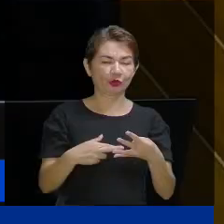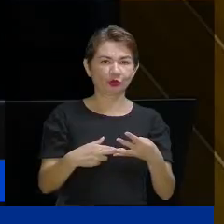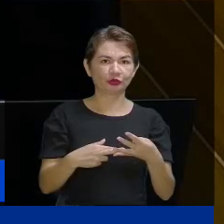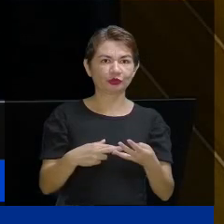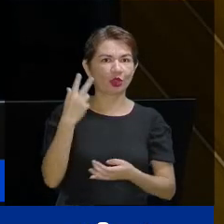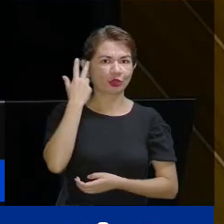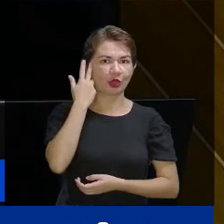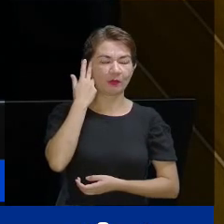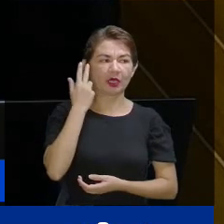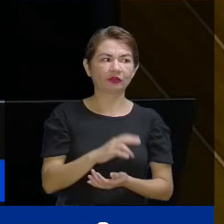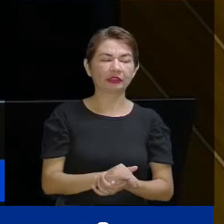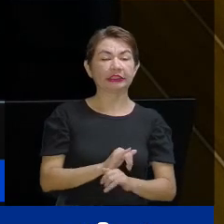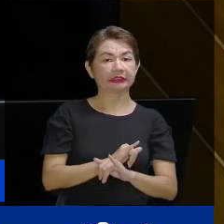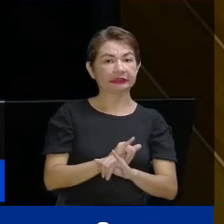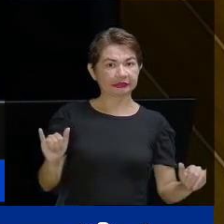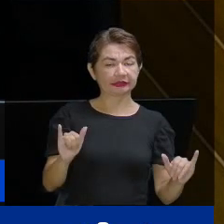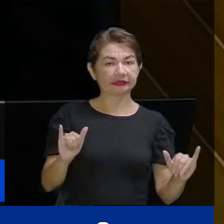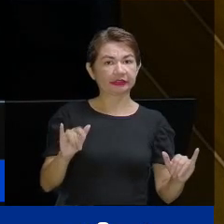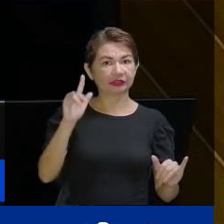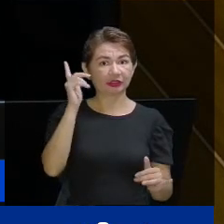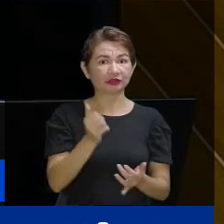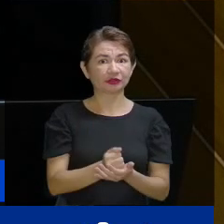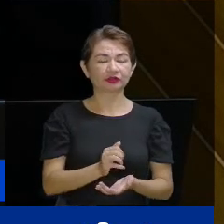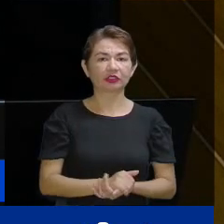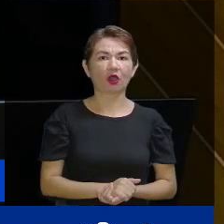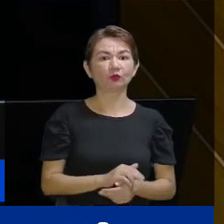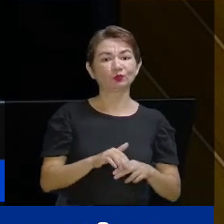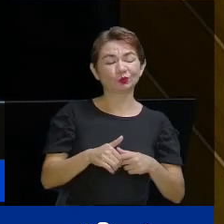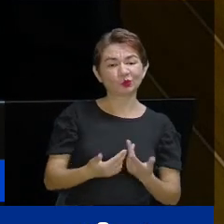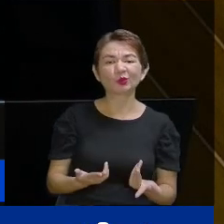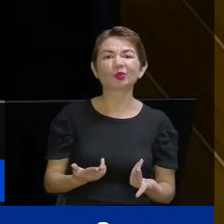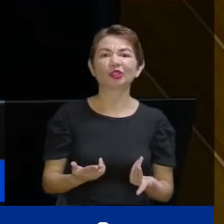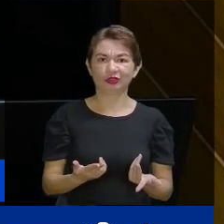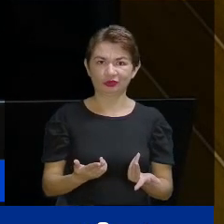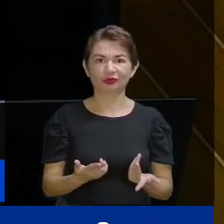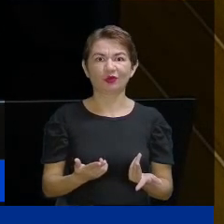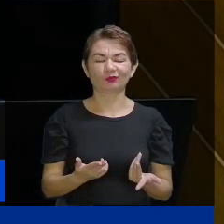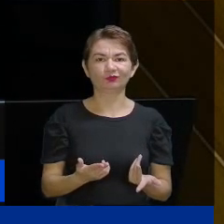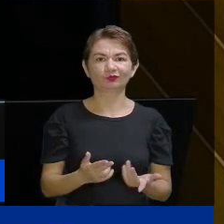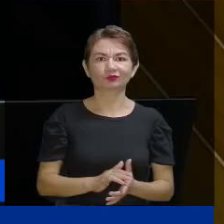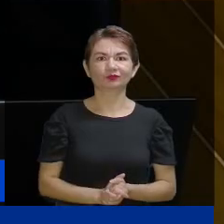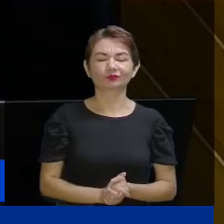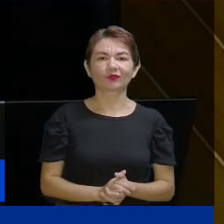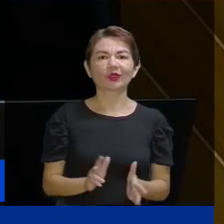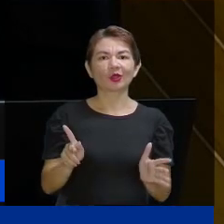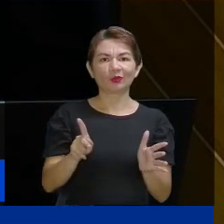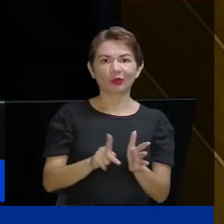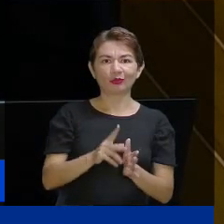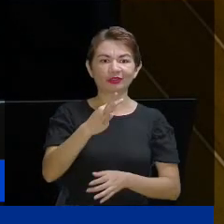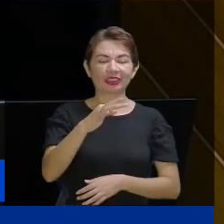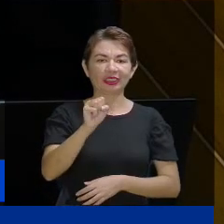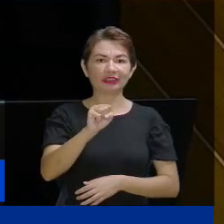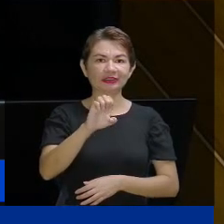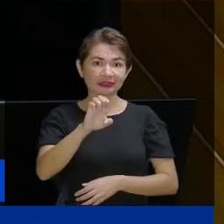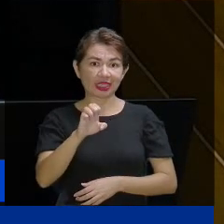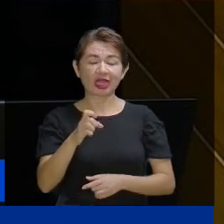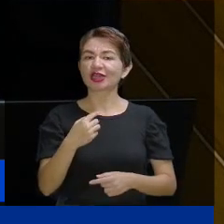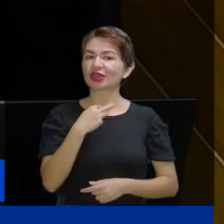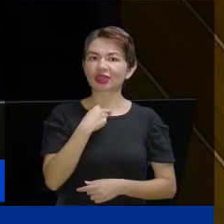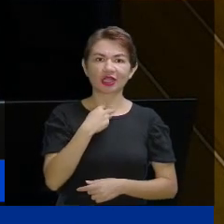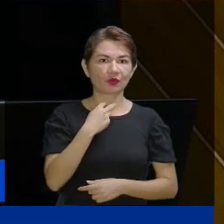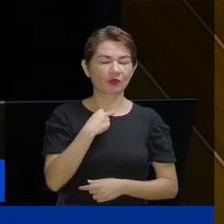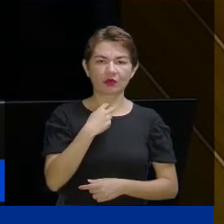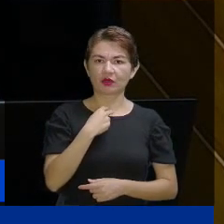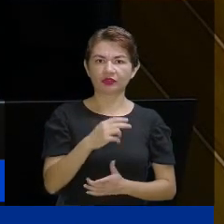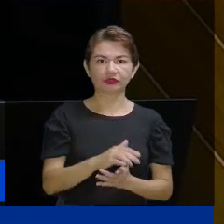último. Alegou que a decisão se mostrou teratológica e usurpou competência do TSE, pois não é permitido ao